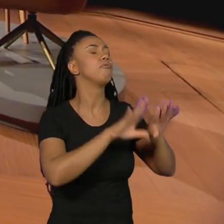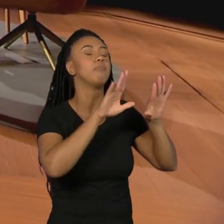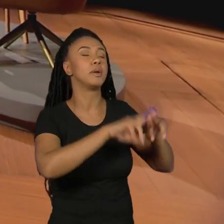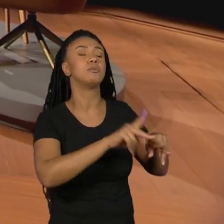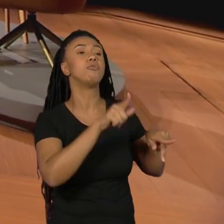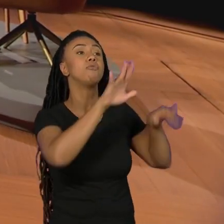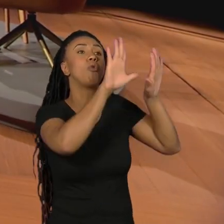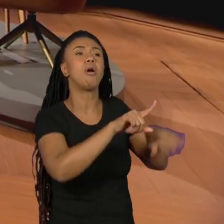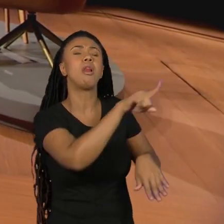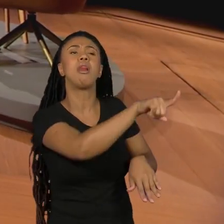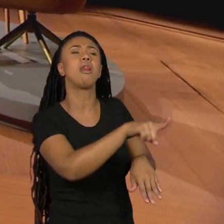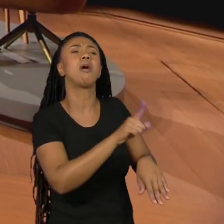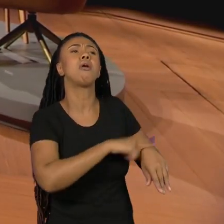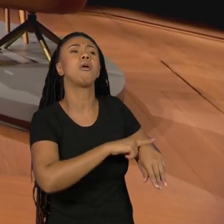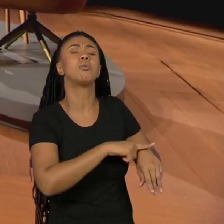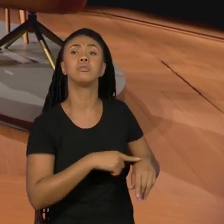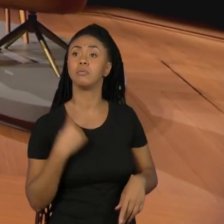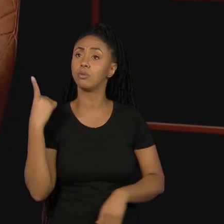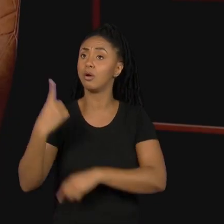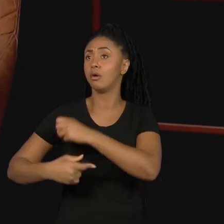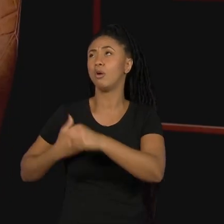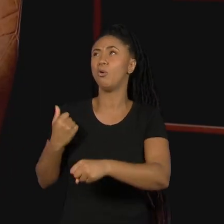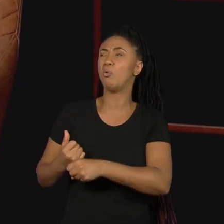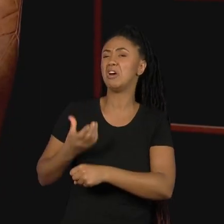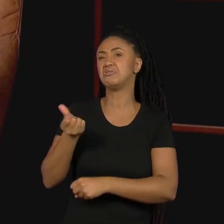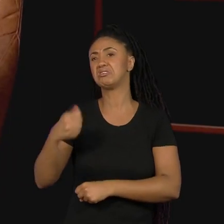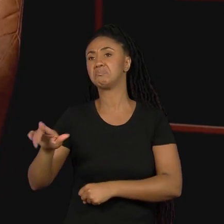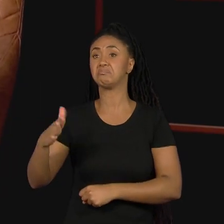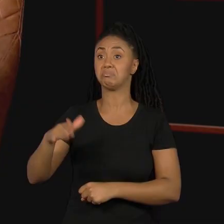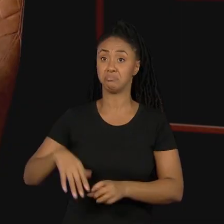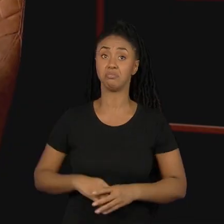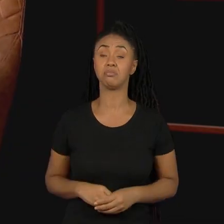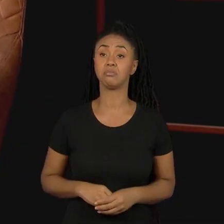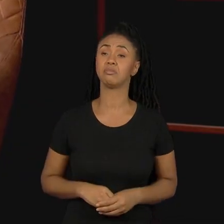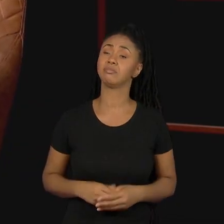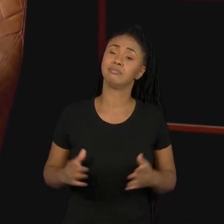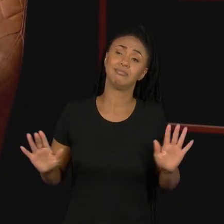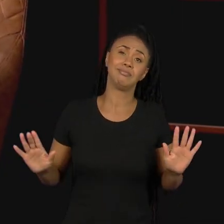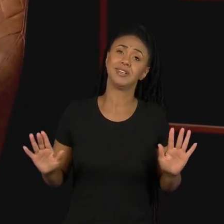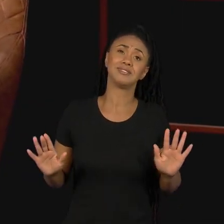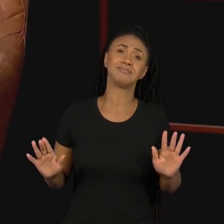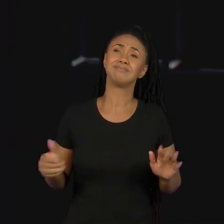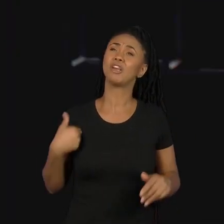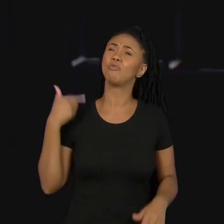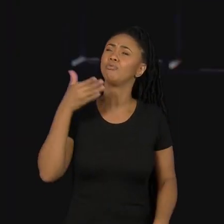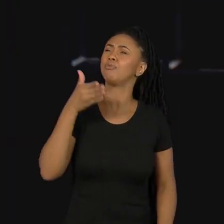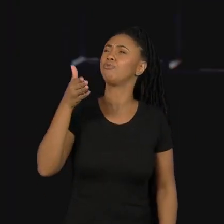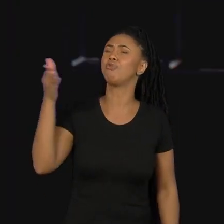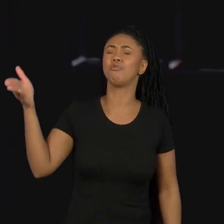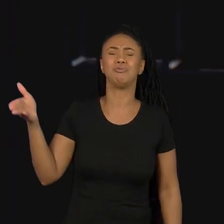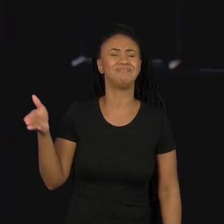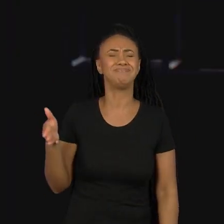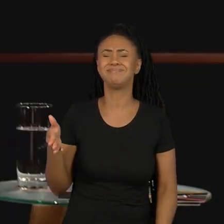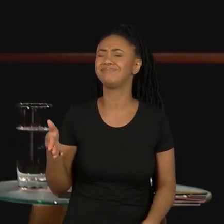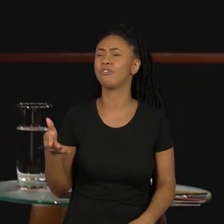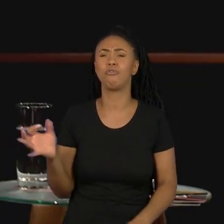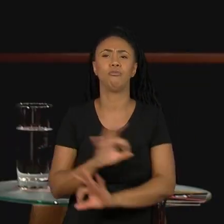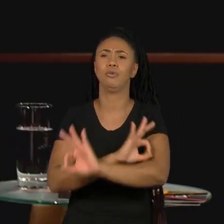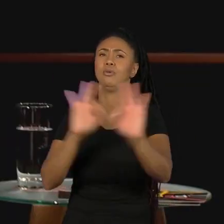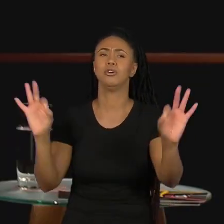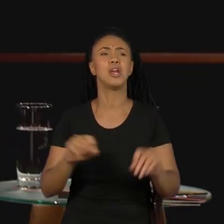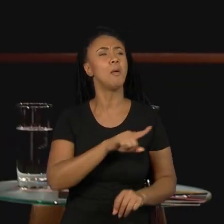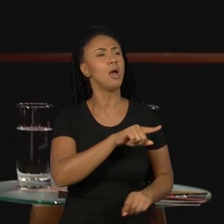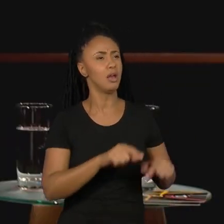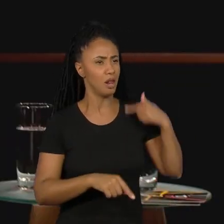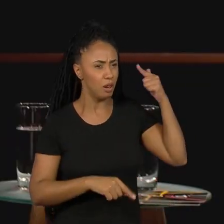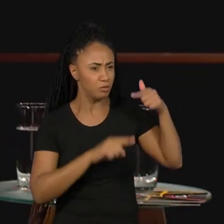fiquei sobrevivendo. Sobrevivendo. Mas Londres foi, para mim, olha, por todo lugar, muito importante. Foi ótimo, ótimo. Mas lá em Londres você